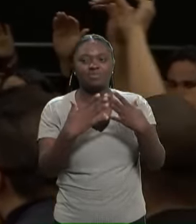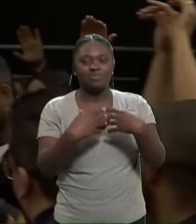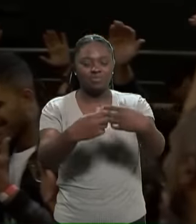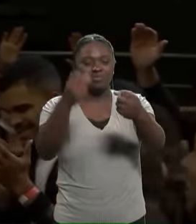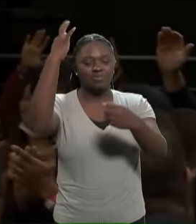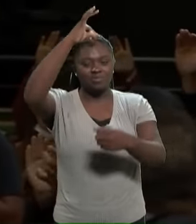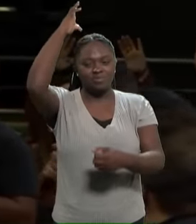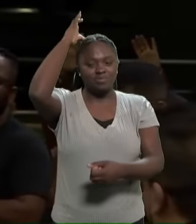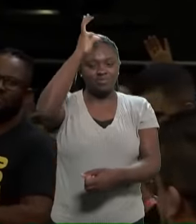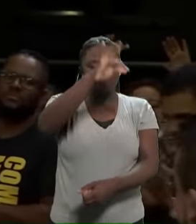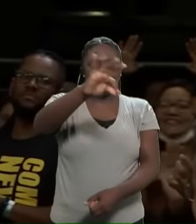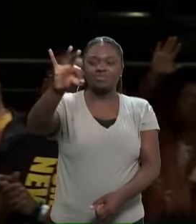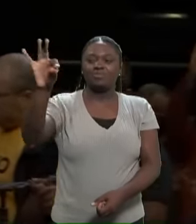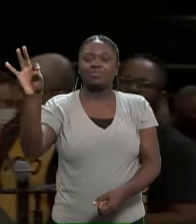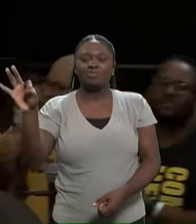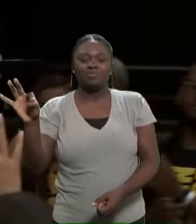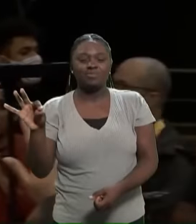Santo.